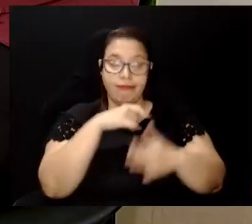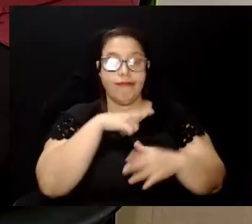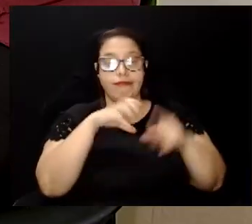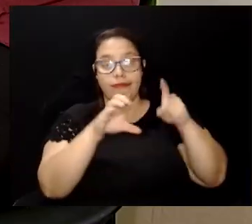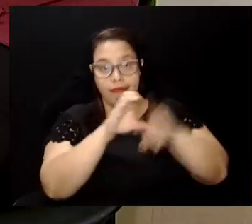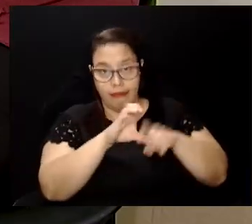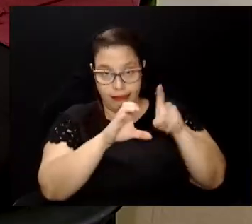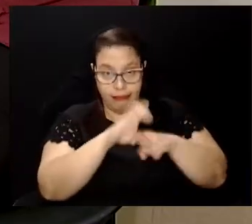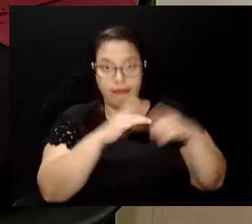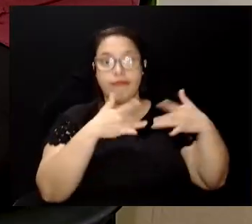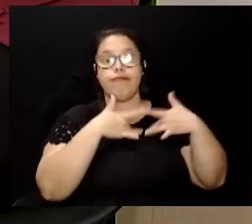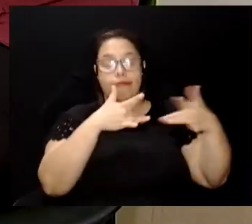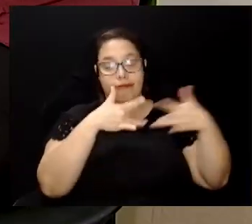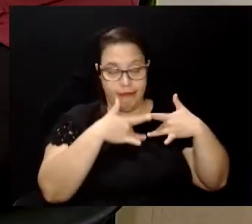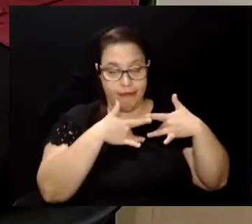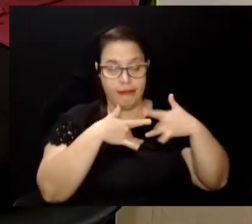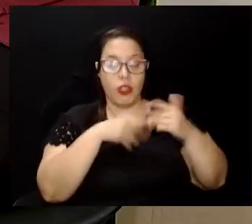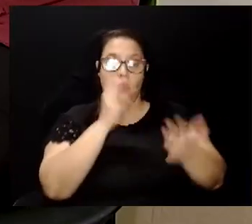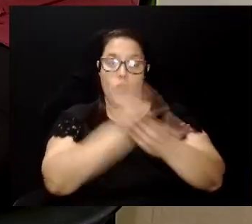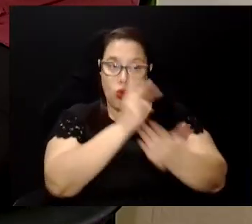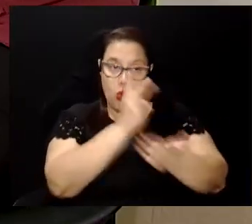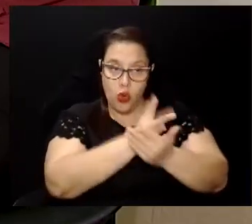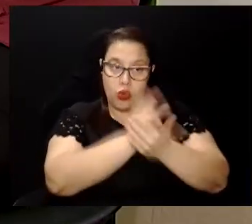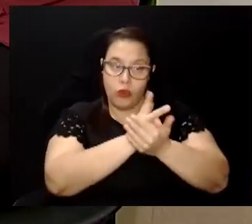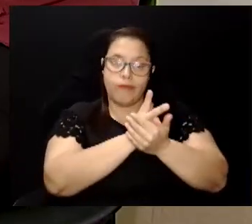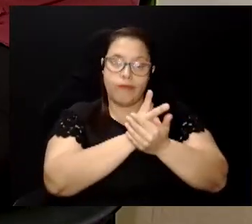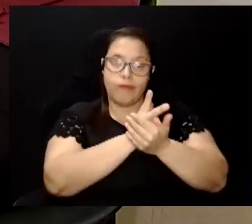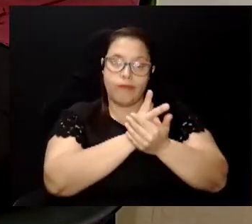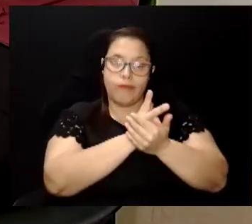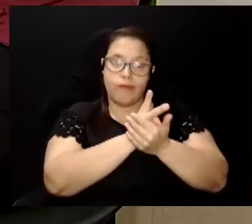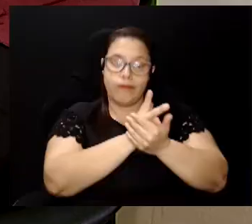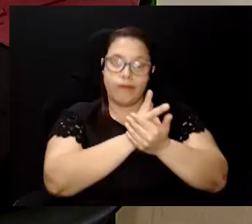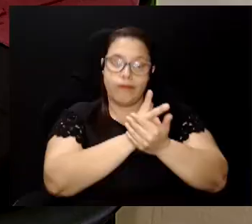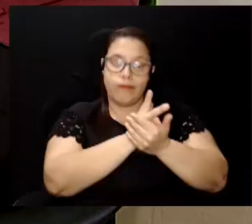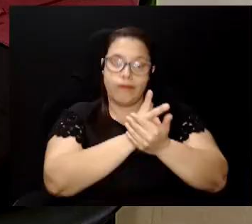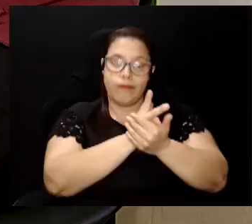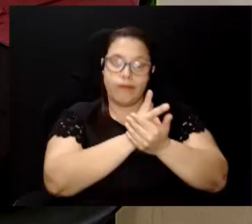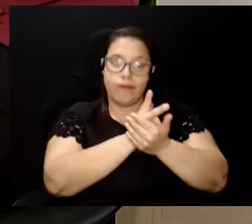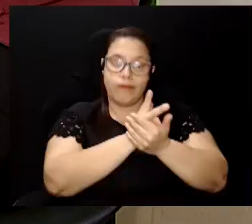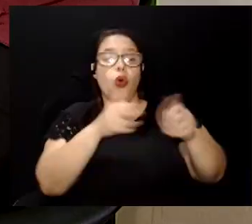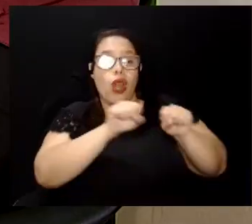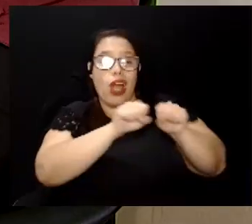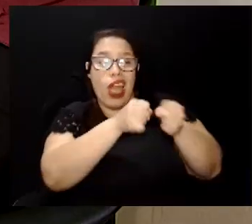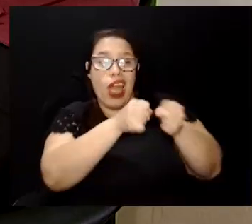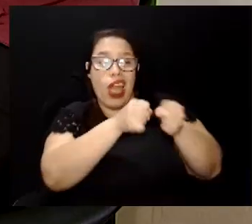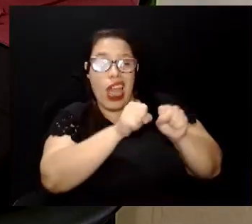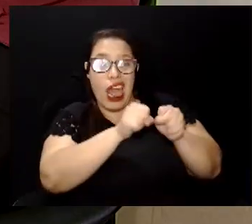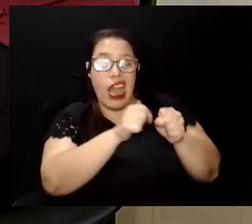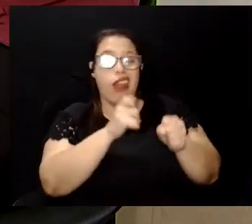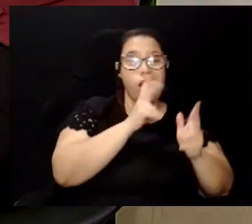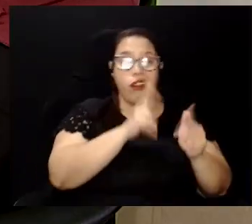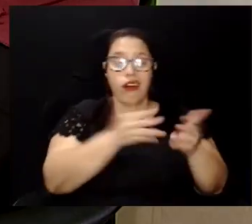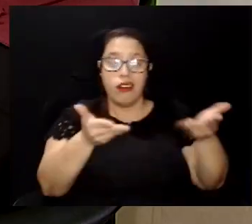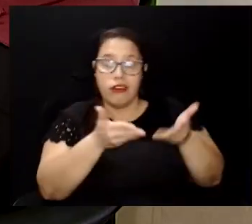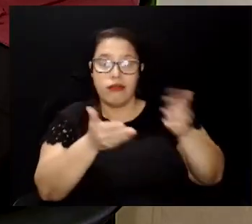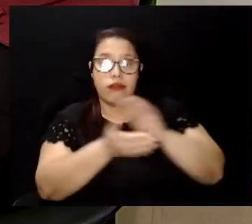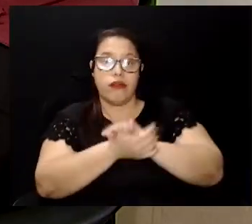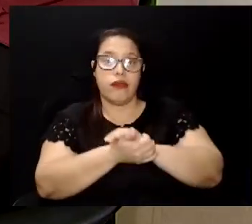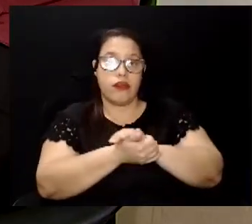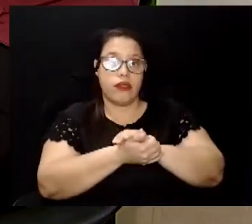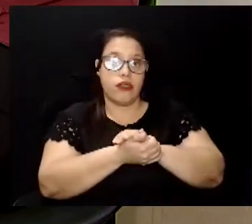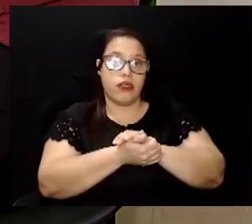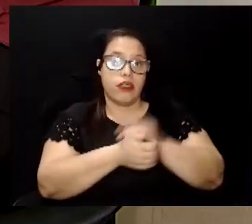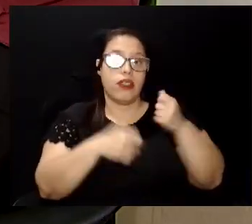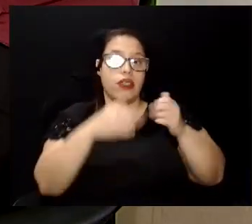essa manutenção, né? Então, quando quebra alguma coisa, igual agora no momento, a gente pode ver que a gente precisa pintar a